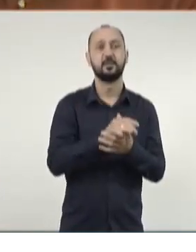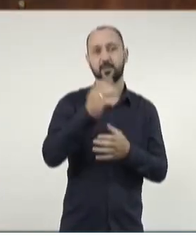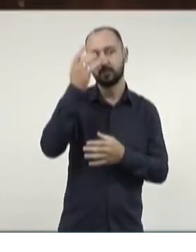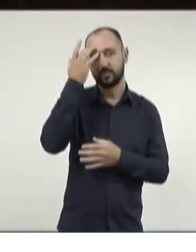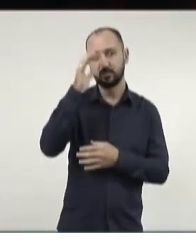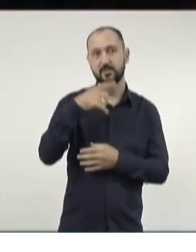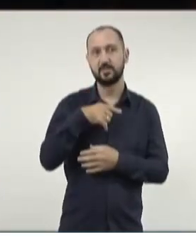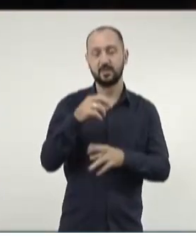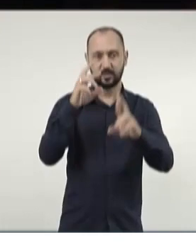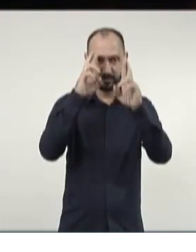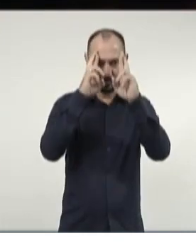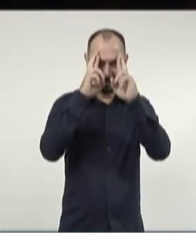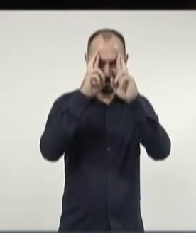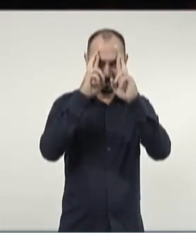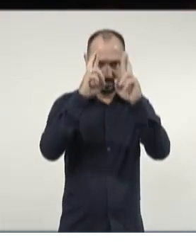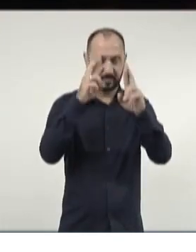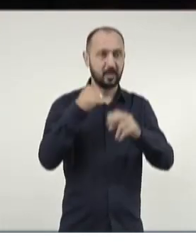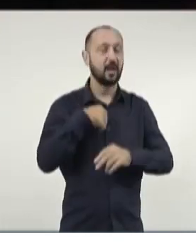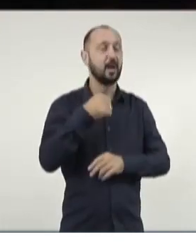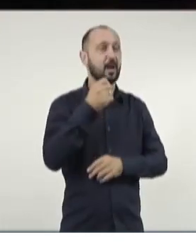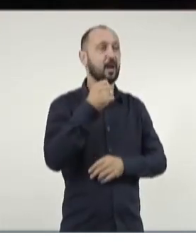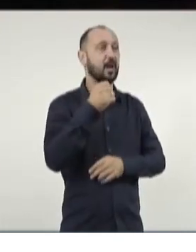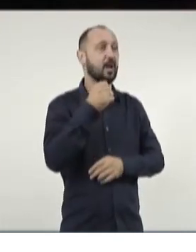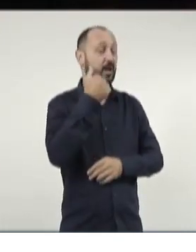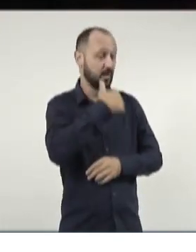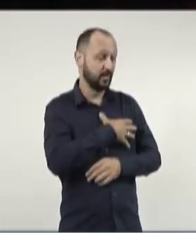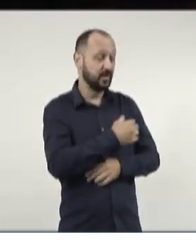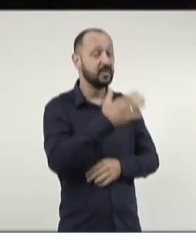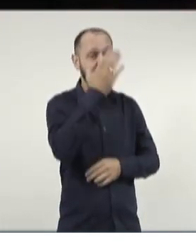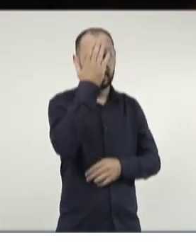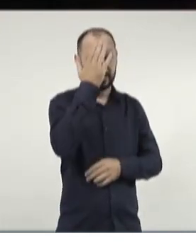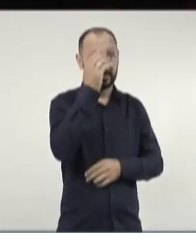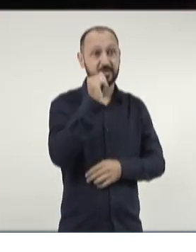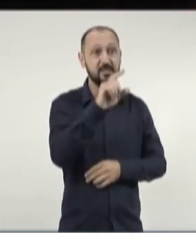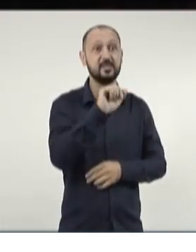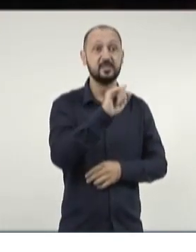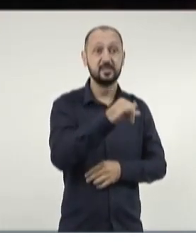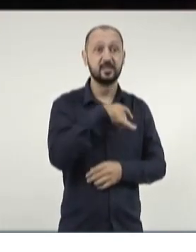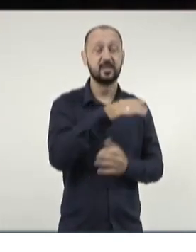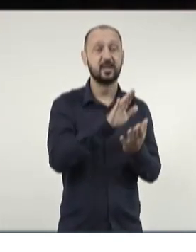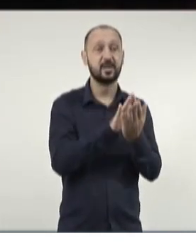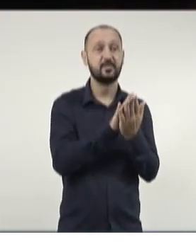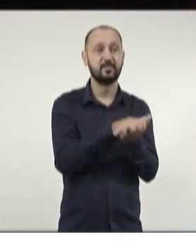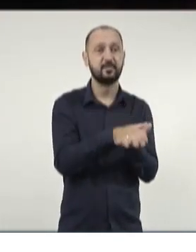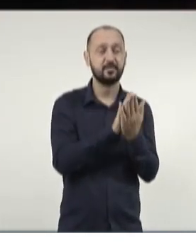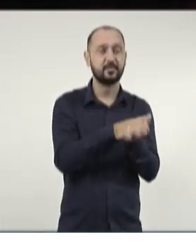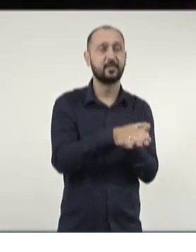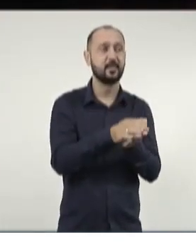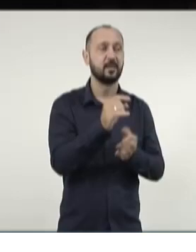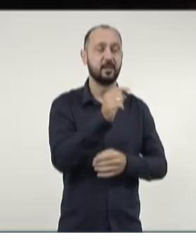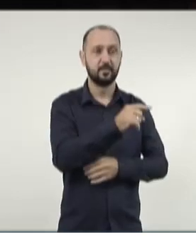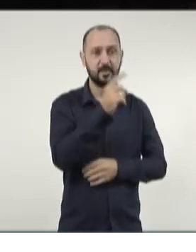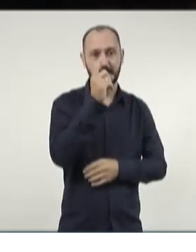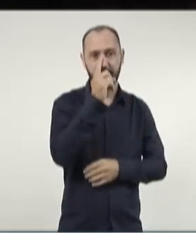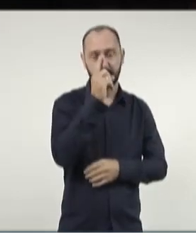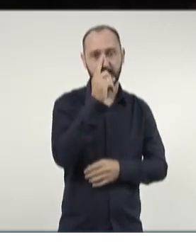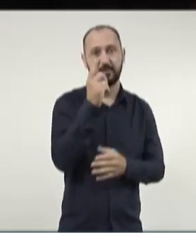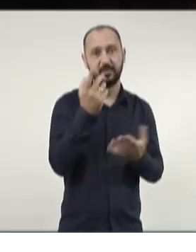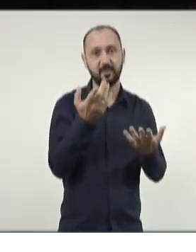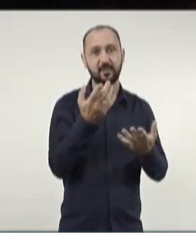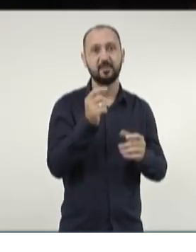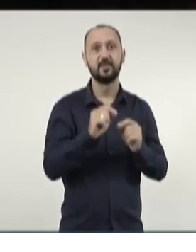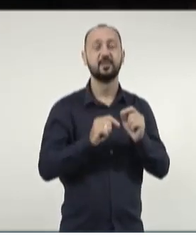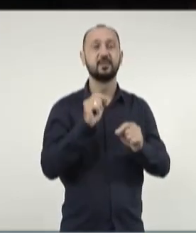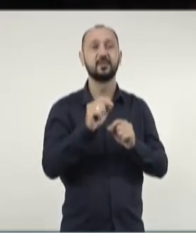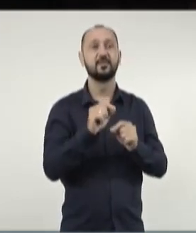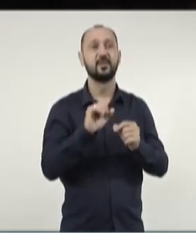como respeitar. A filha, doutora, eu entendo que se a gente não dialisar, minha mãe, né, o